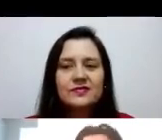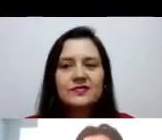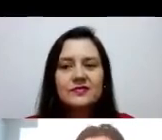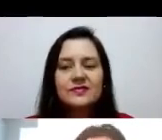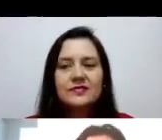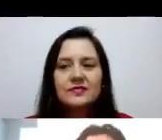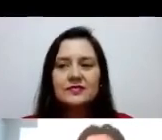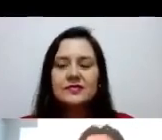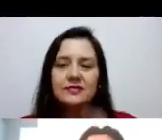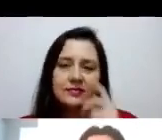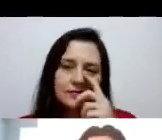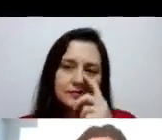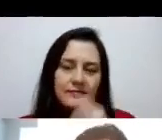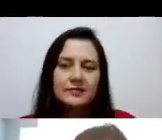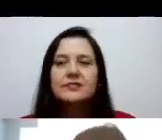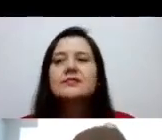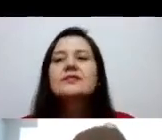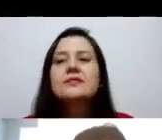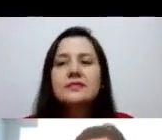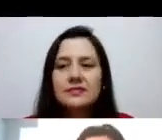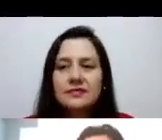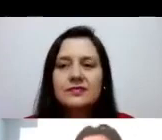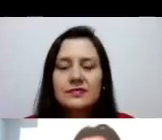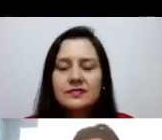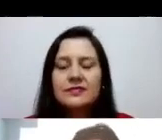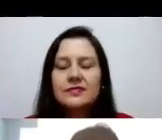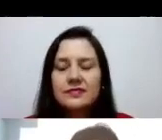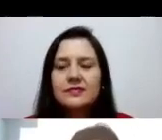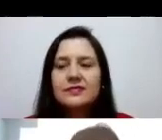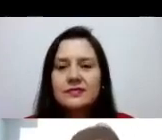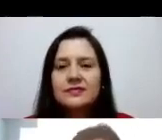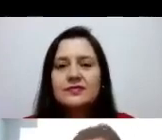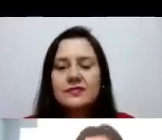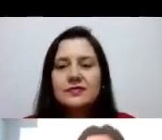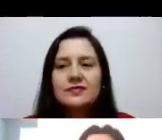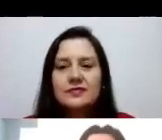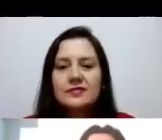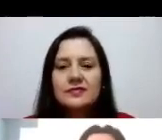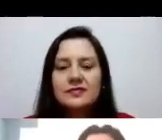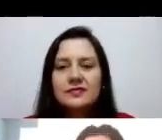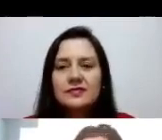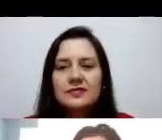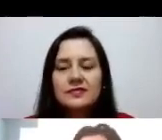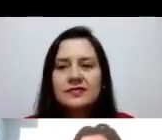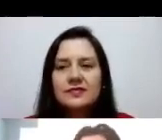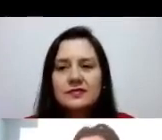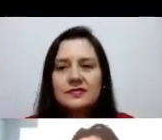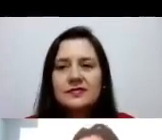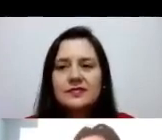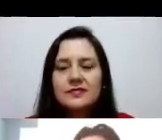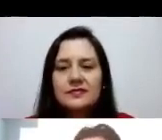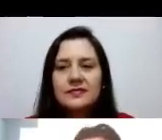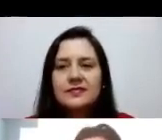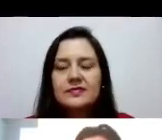assim, quantas horas o setor X realizou extras. Quais foram os funcionários que